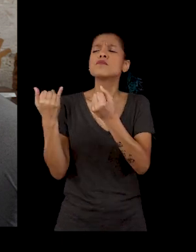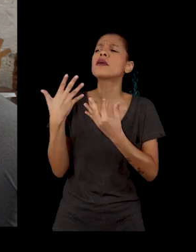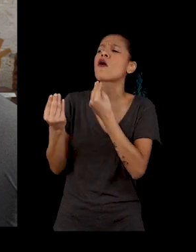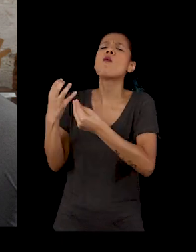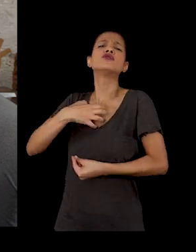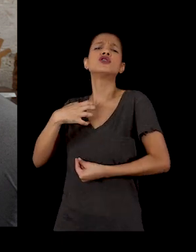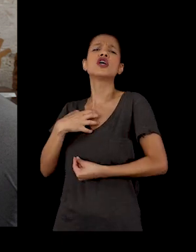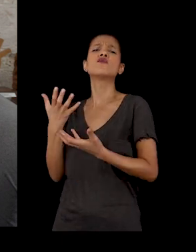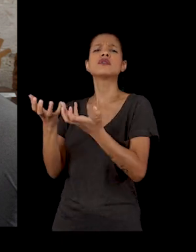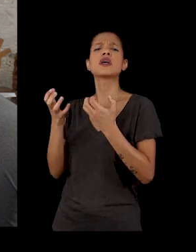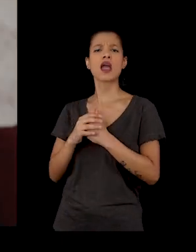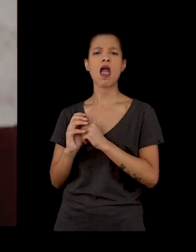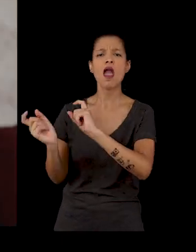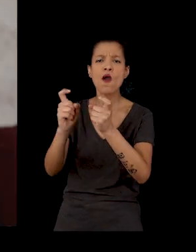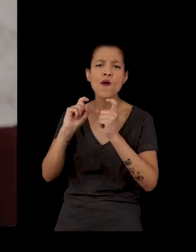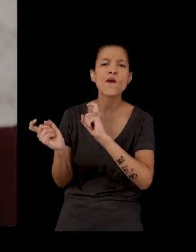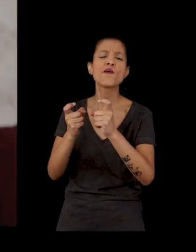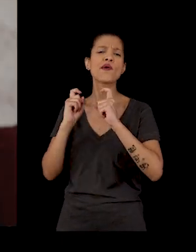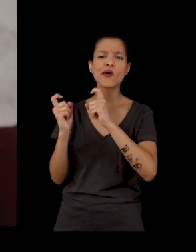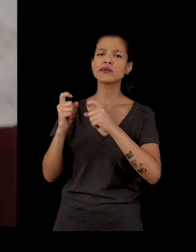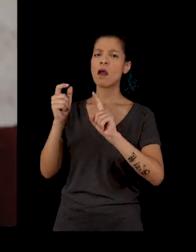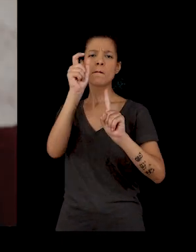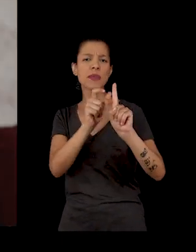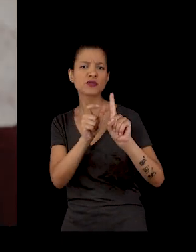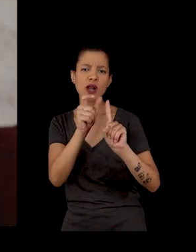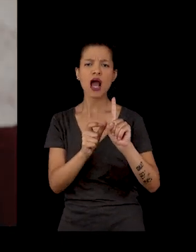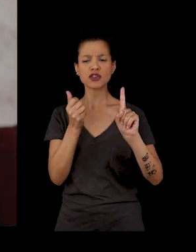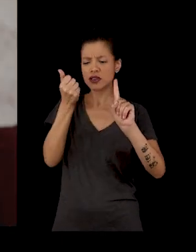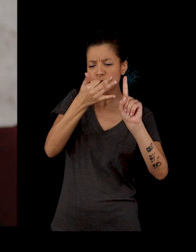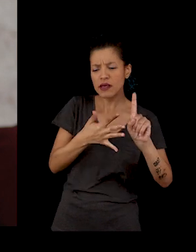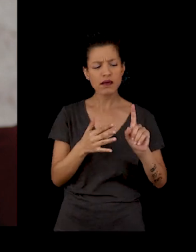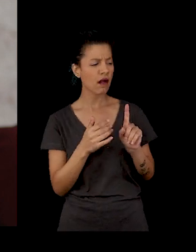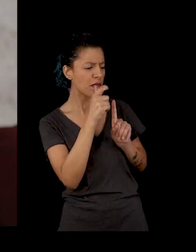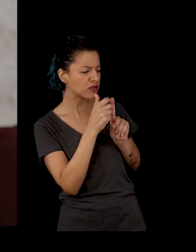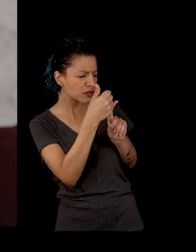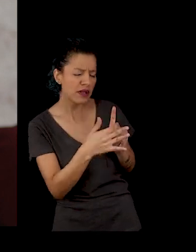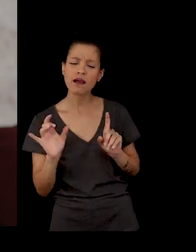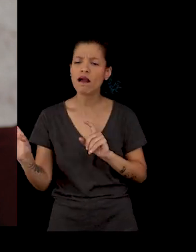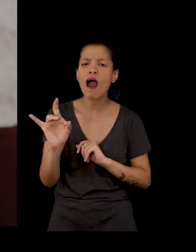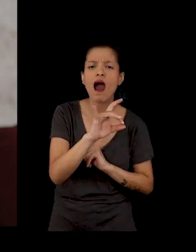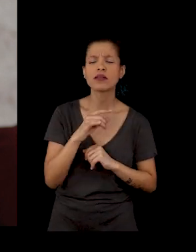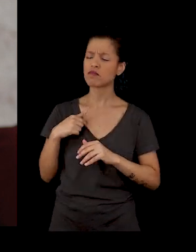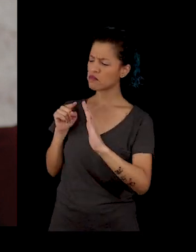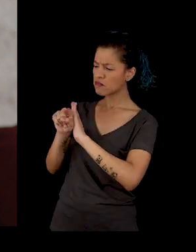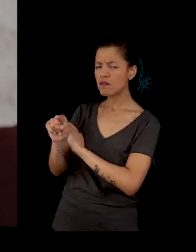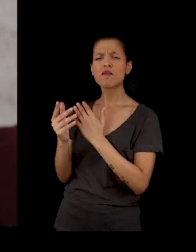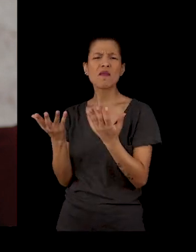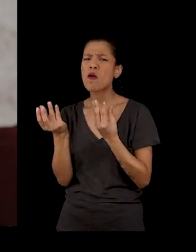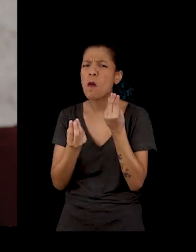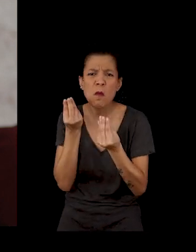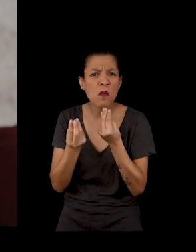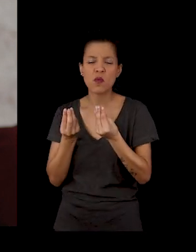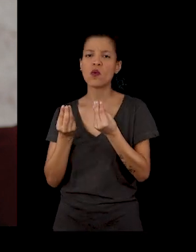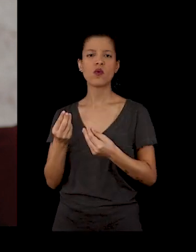me diz como é que você quer. Tem umas reuniões lá para dizer dos personagens, cada um falava do seu. Perguntei para ele,